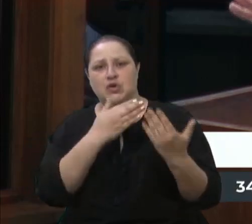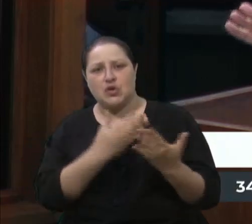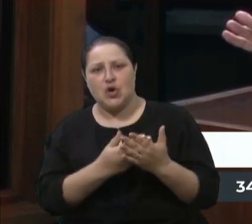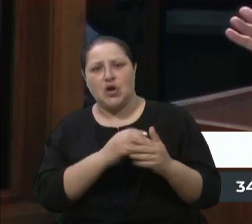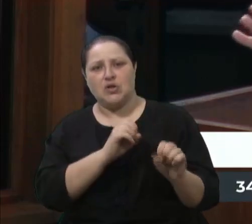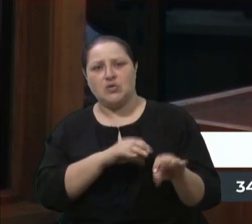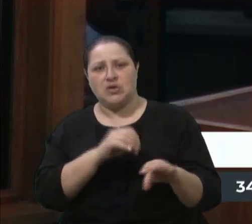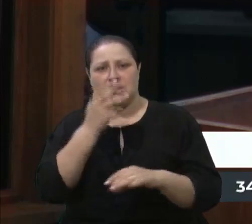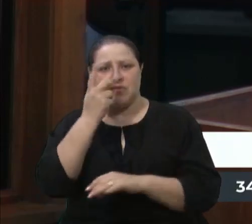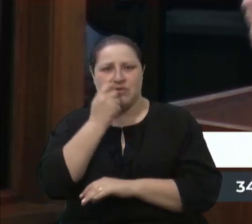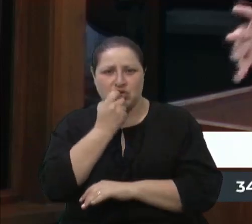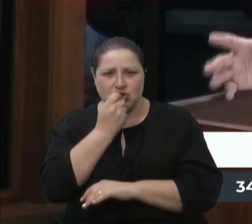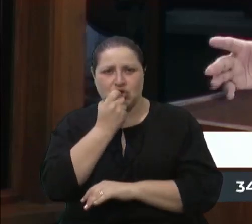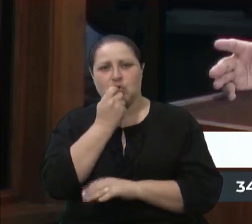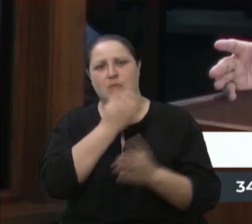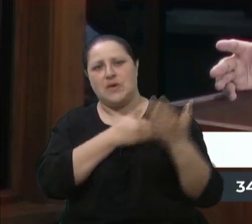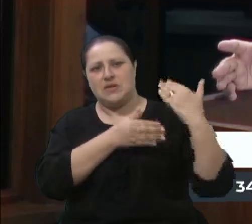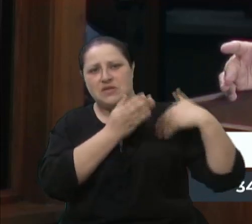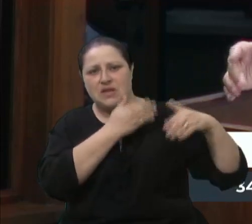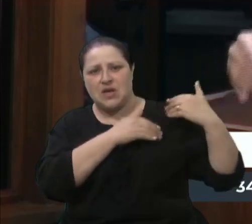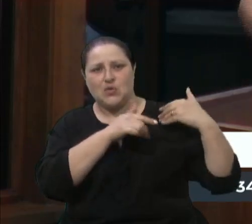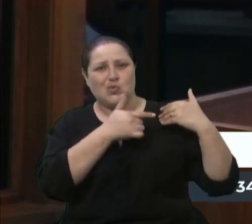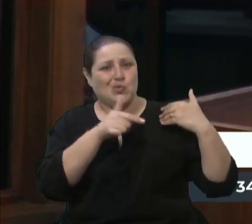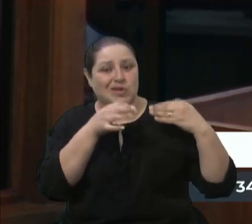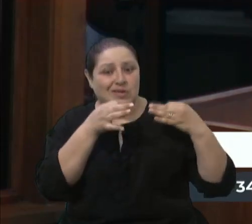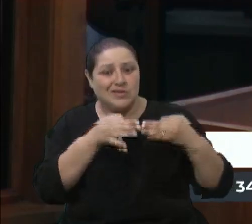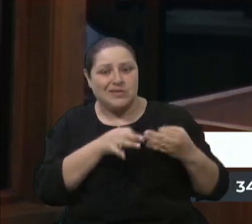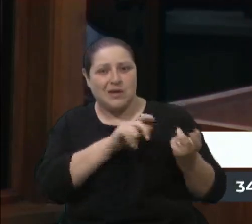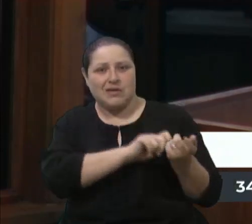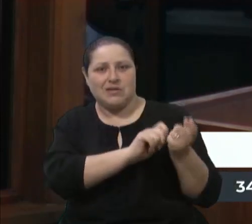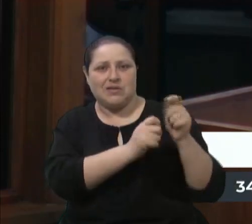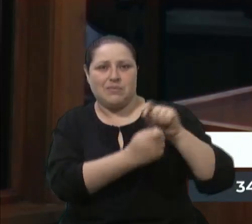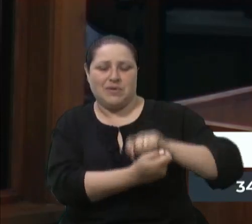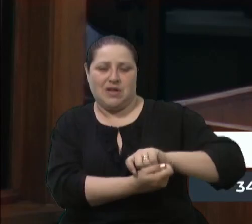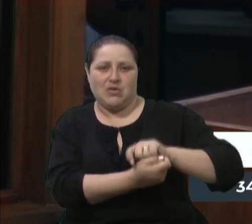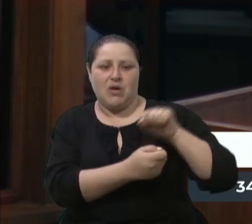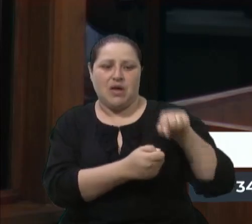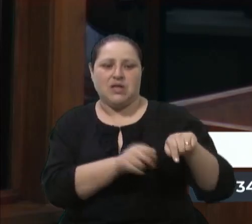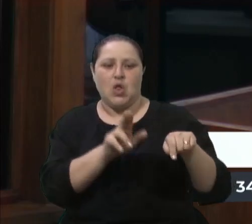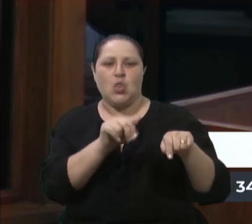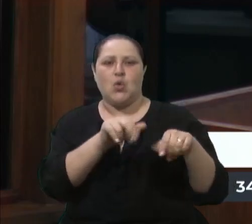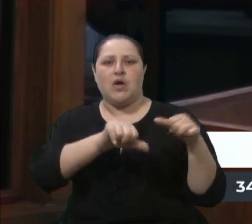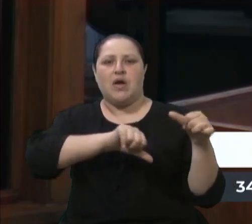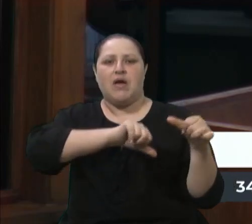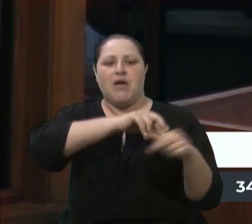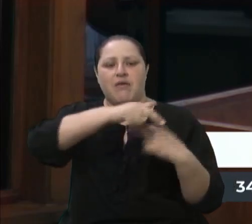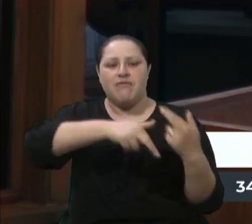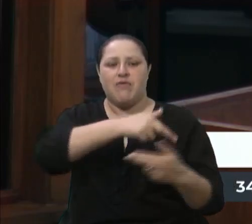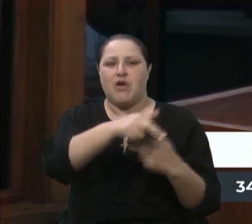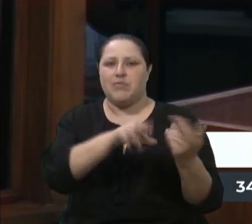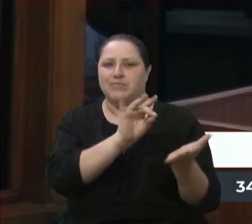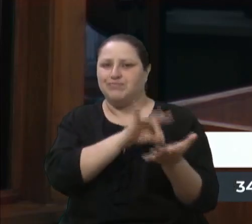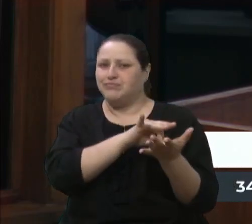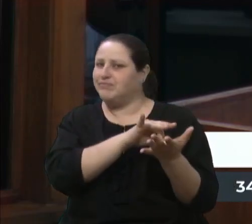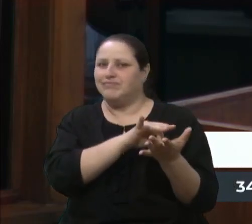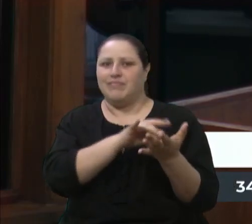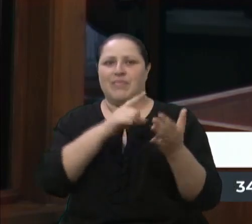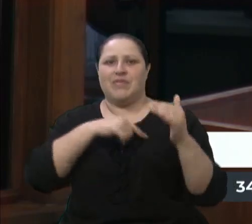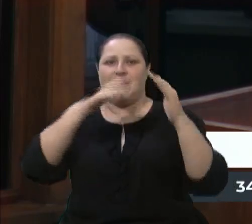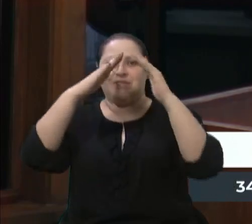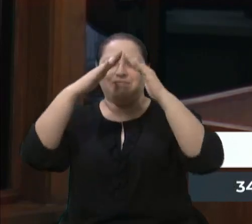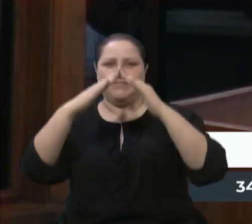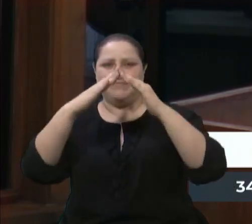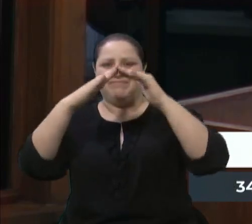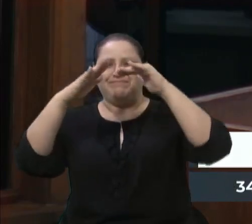não foi efetivamente adaptado, nunca se fez reforma efetiva, então o telhado tem